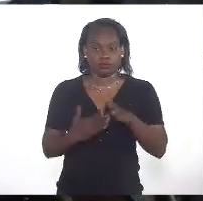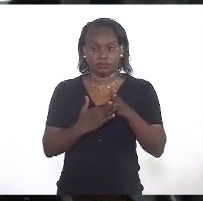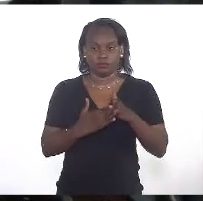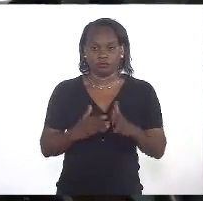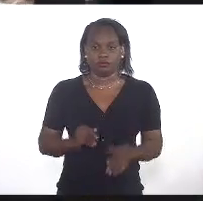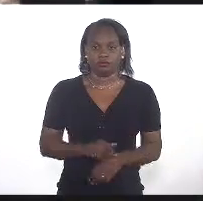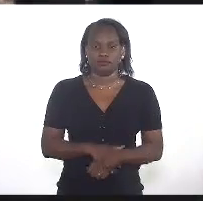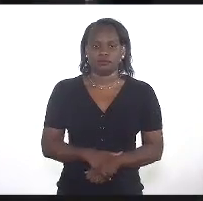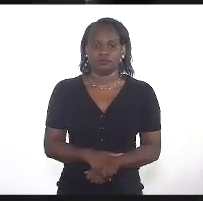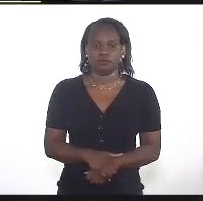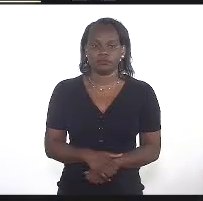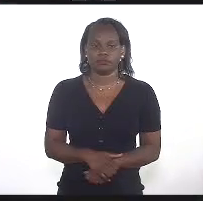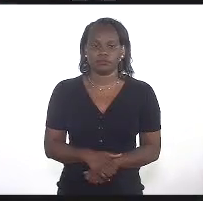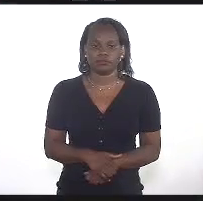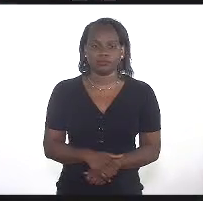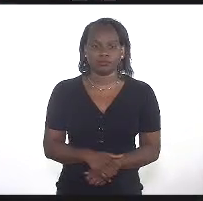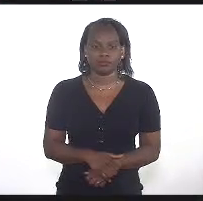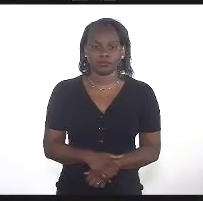regimentais.